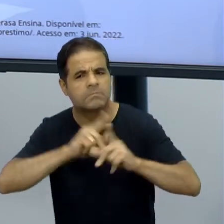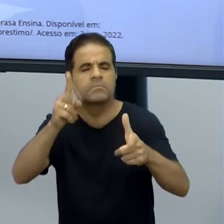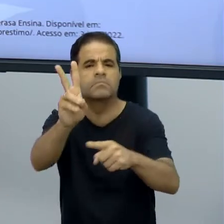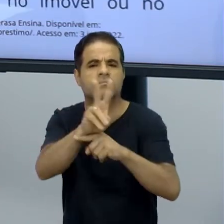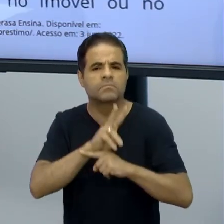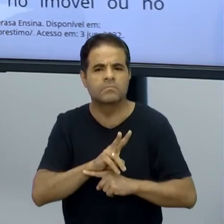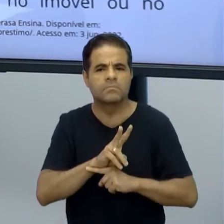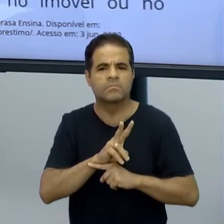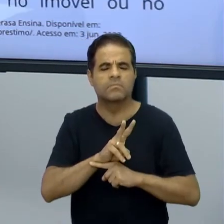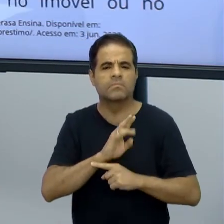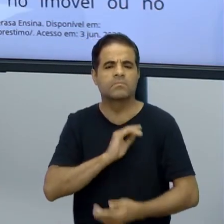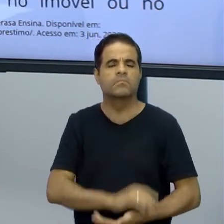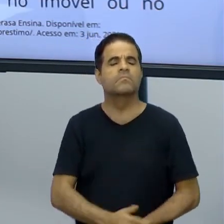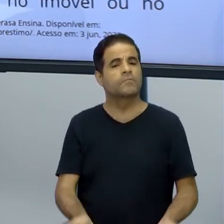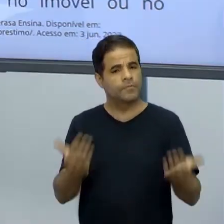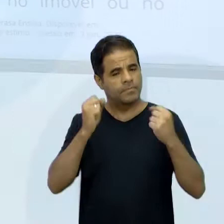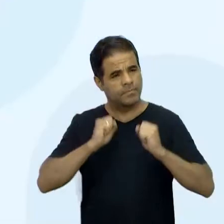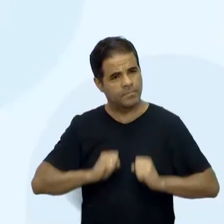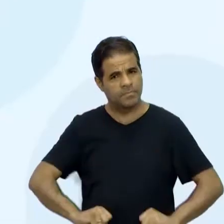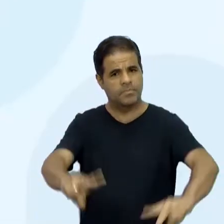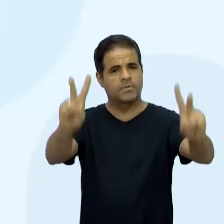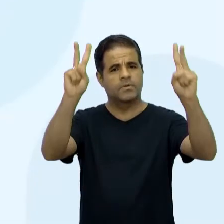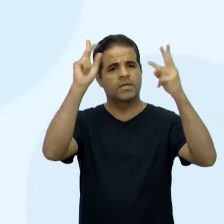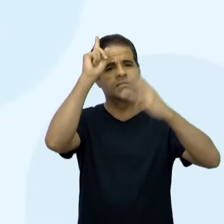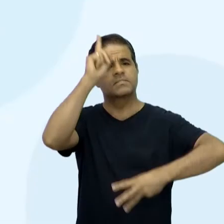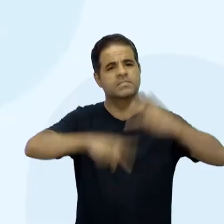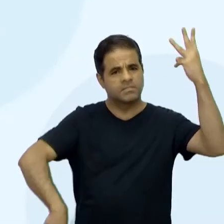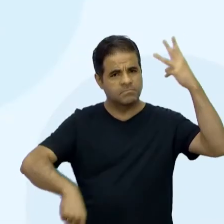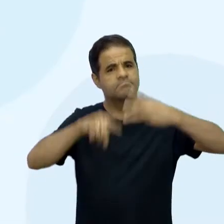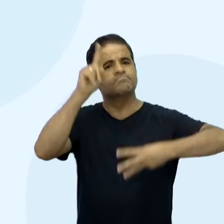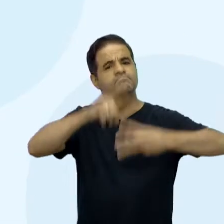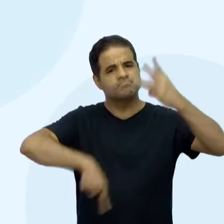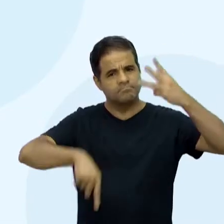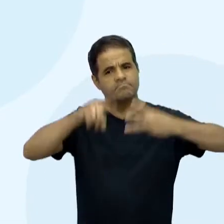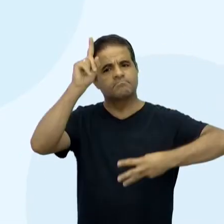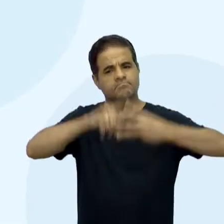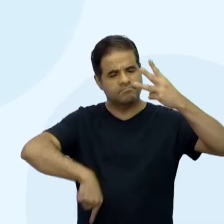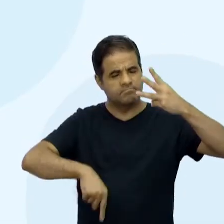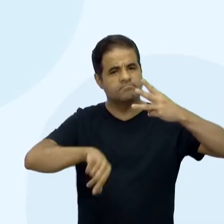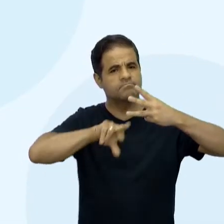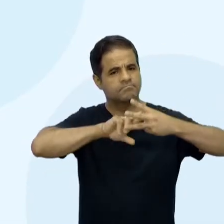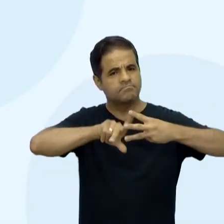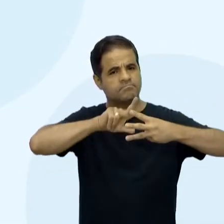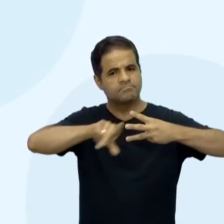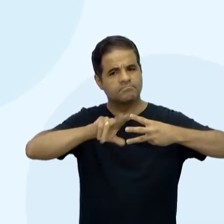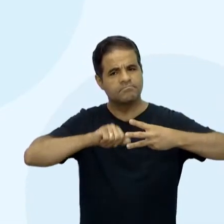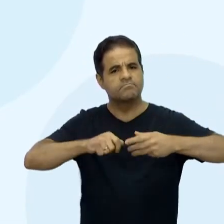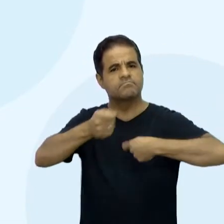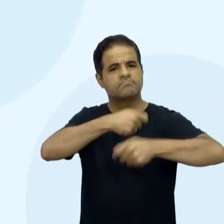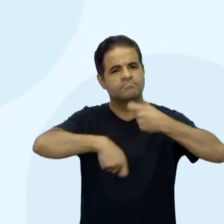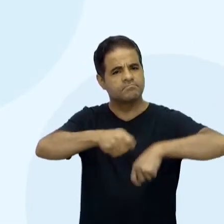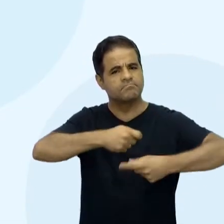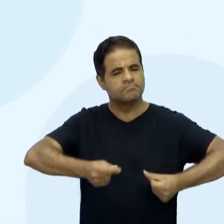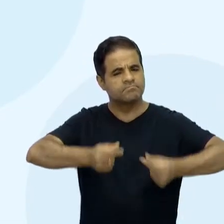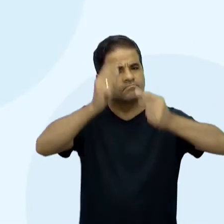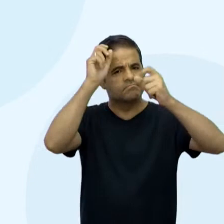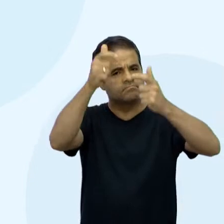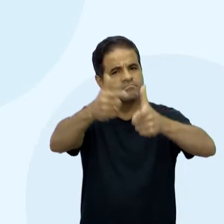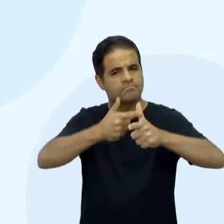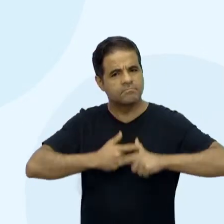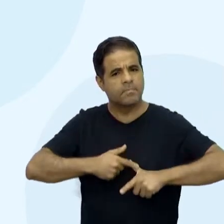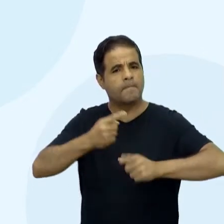empréstimo. Vamos lá. 3 diferenças entre empréstimo e financiamento.